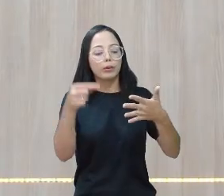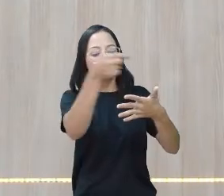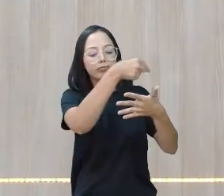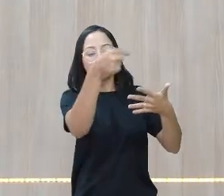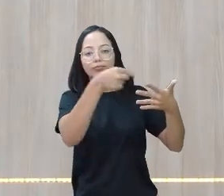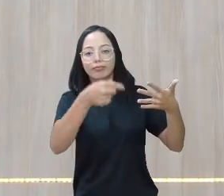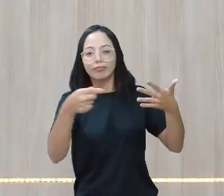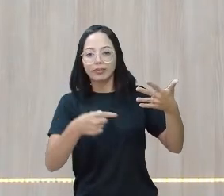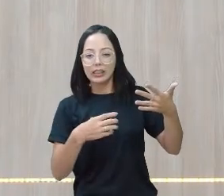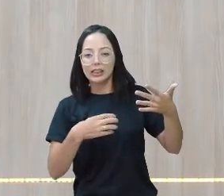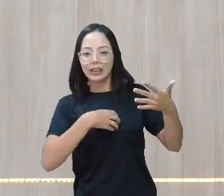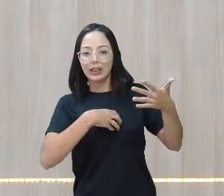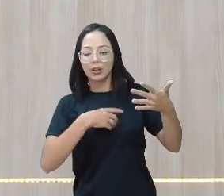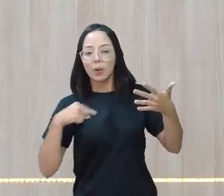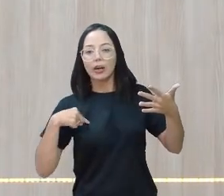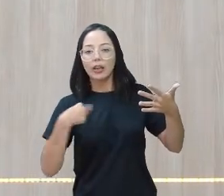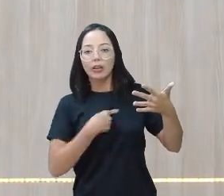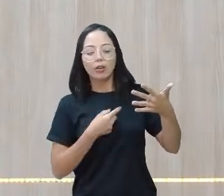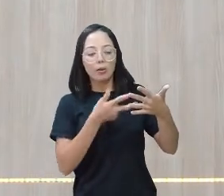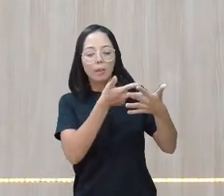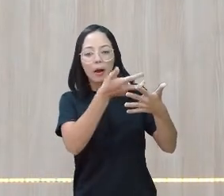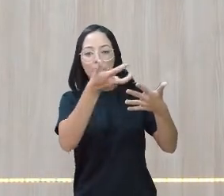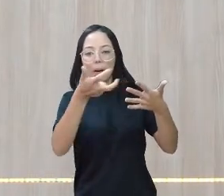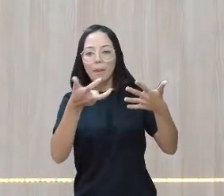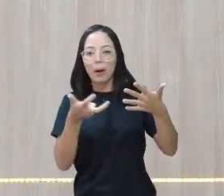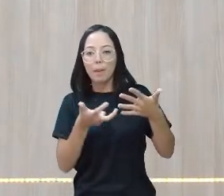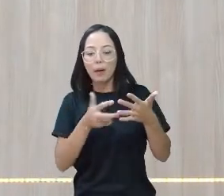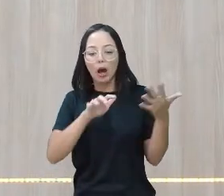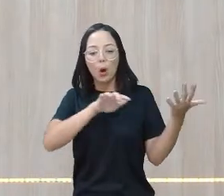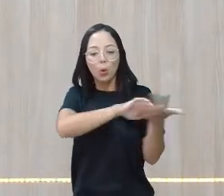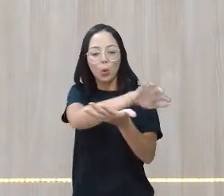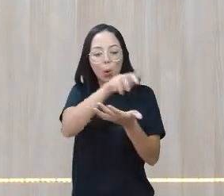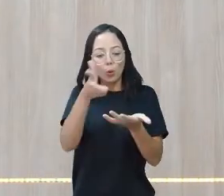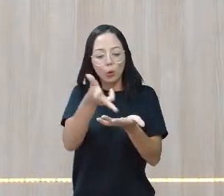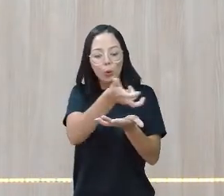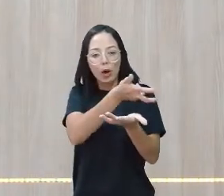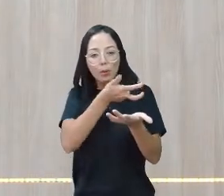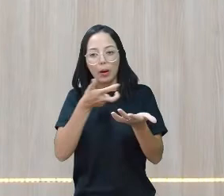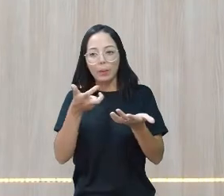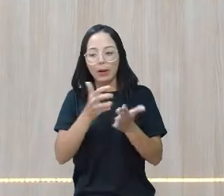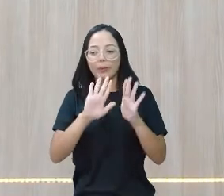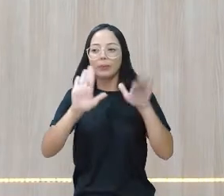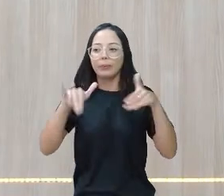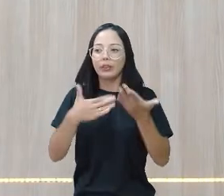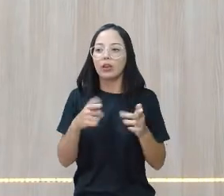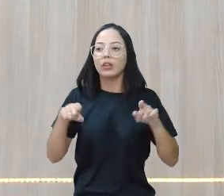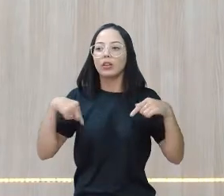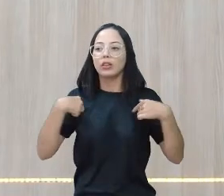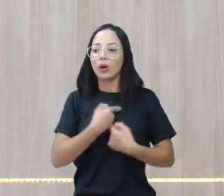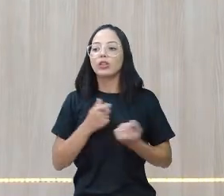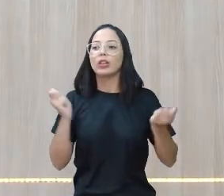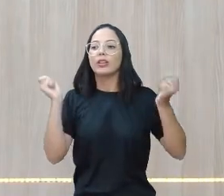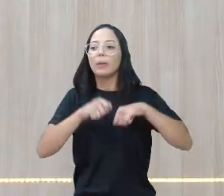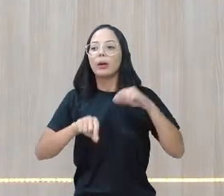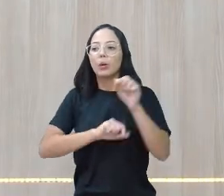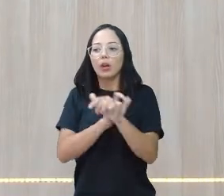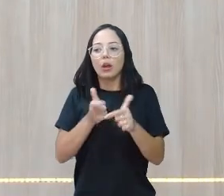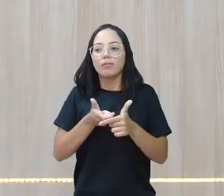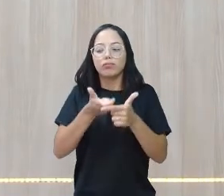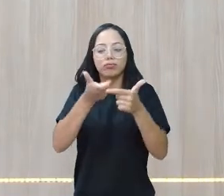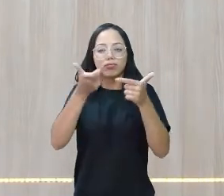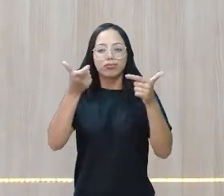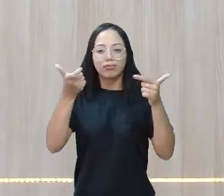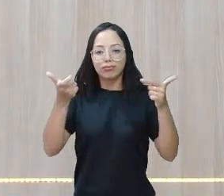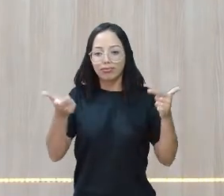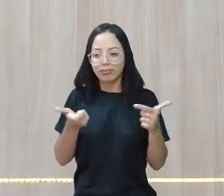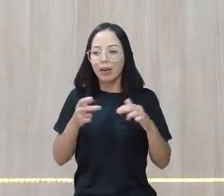sentidos para que a gente possa receber o mundo através deles. E a gente pode ampliar